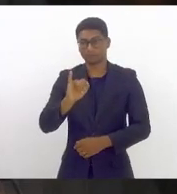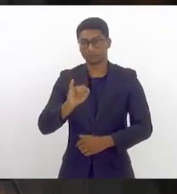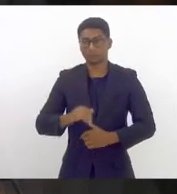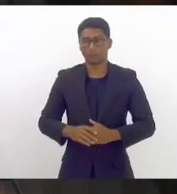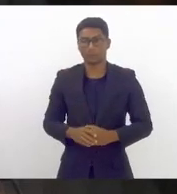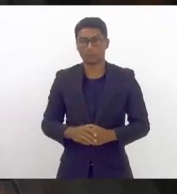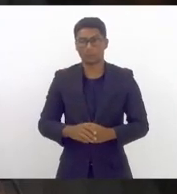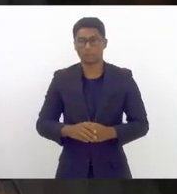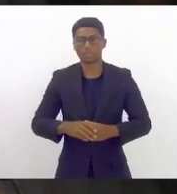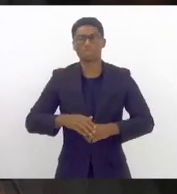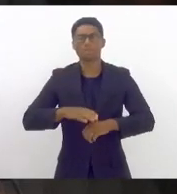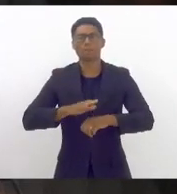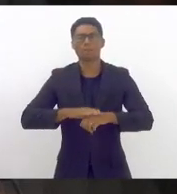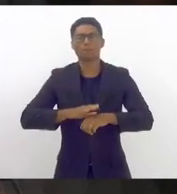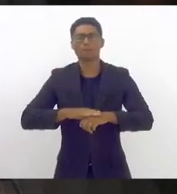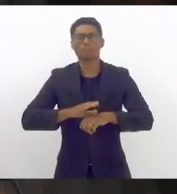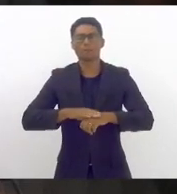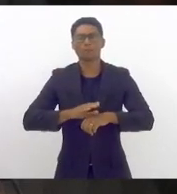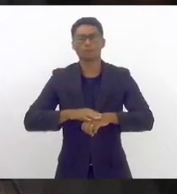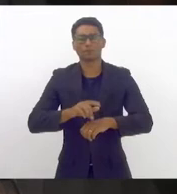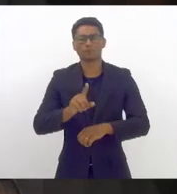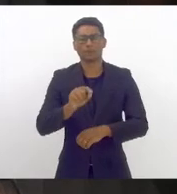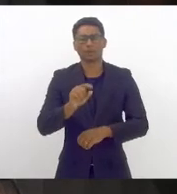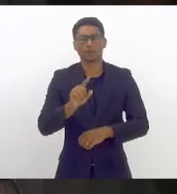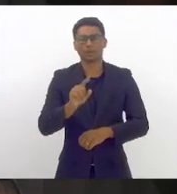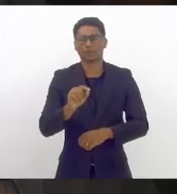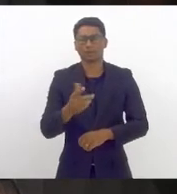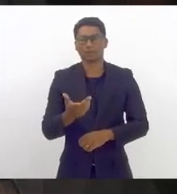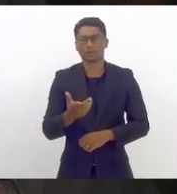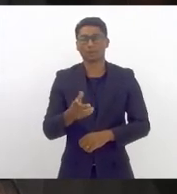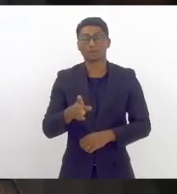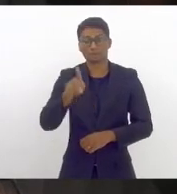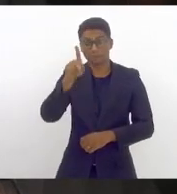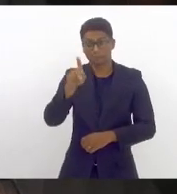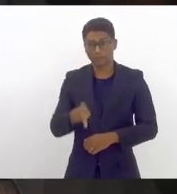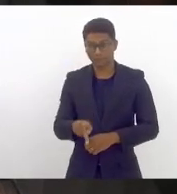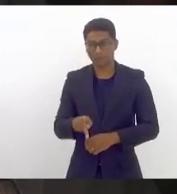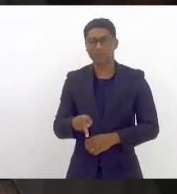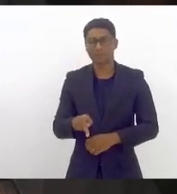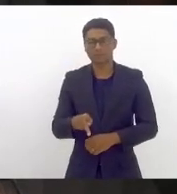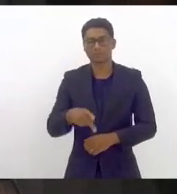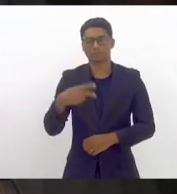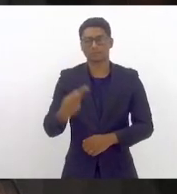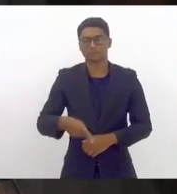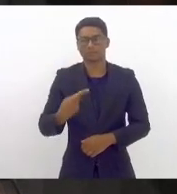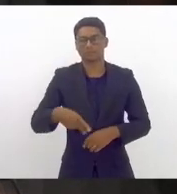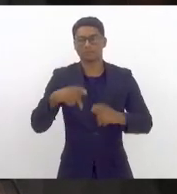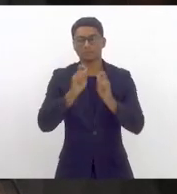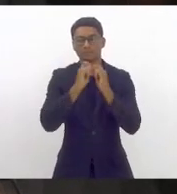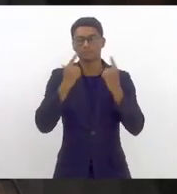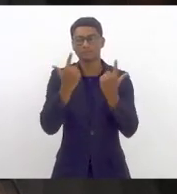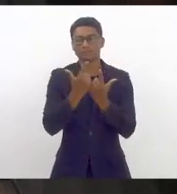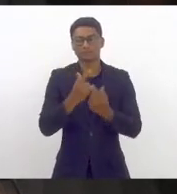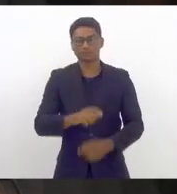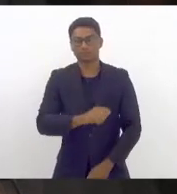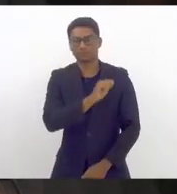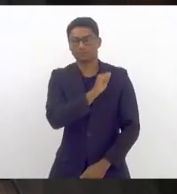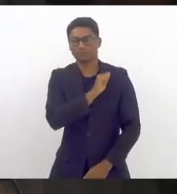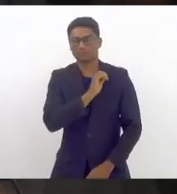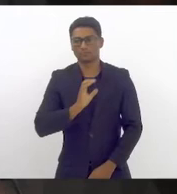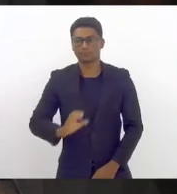idealizada pelo presidente da casa Deputado André Ceciliano